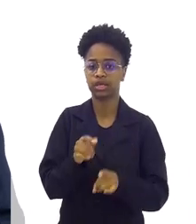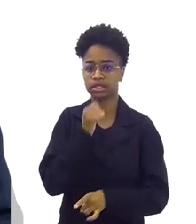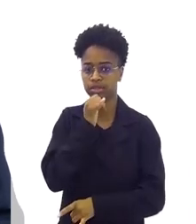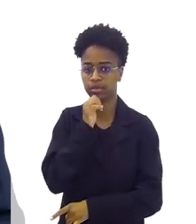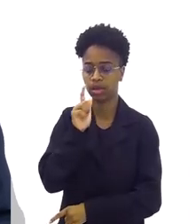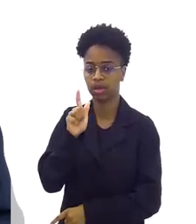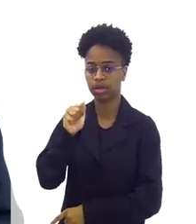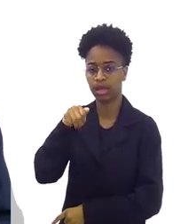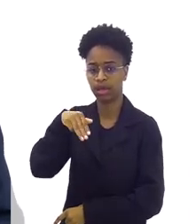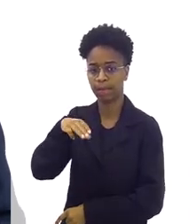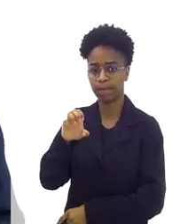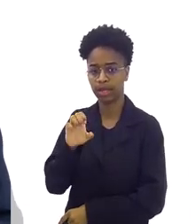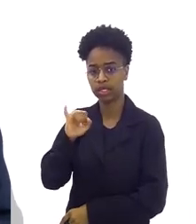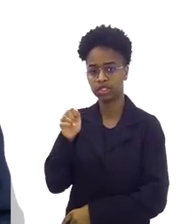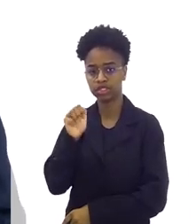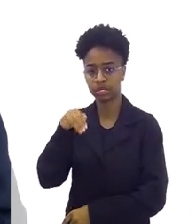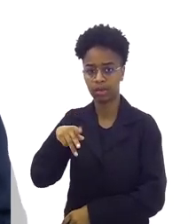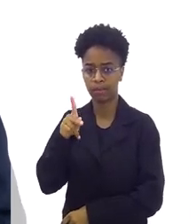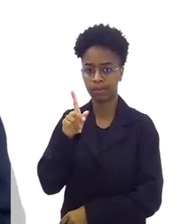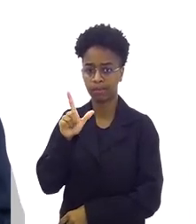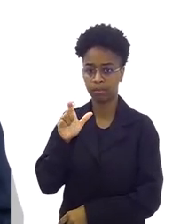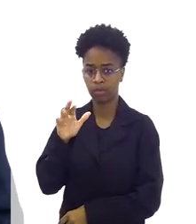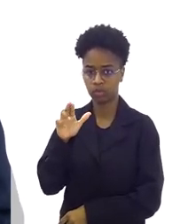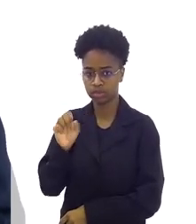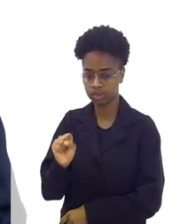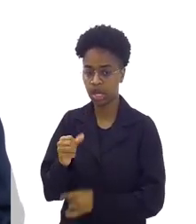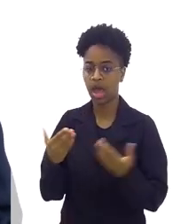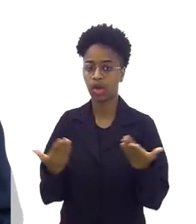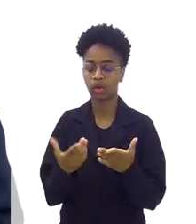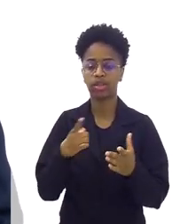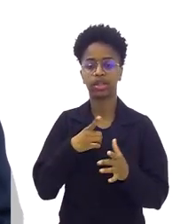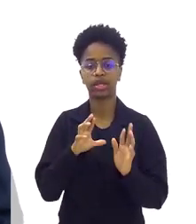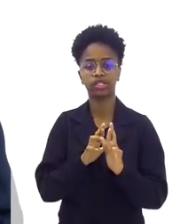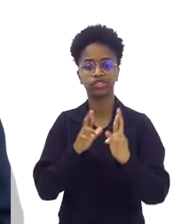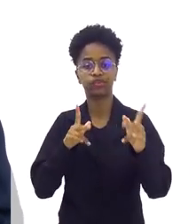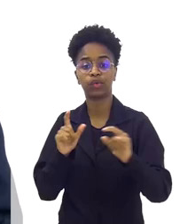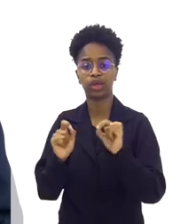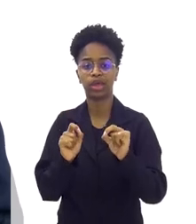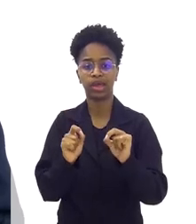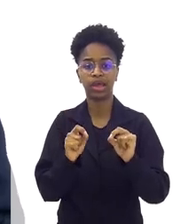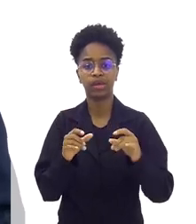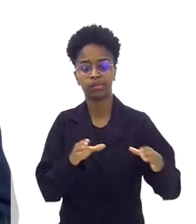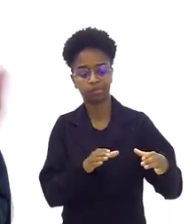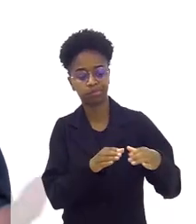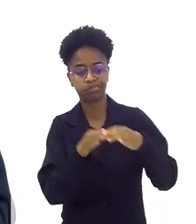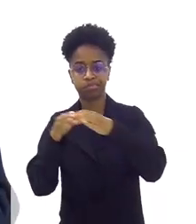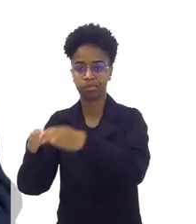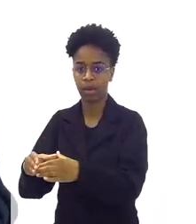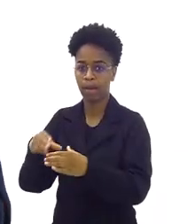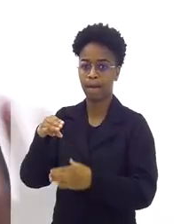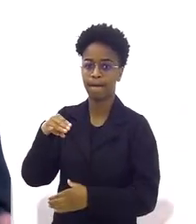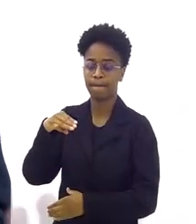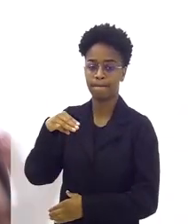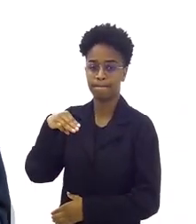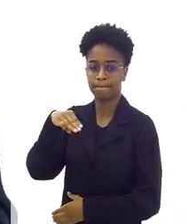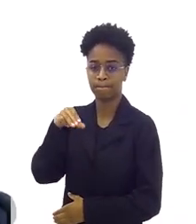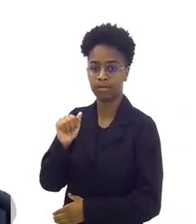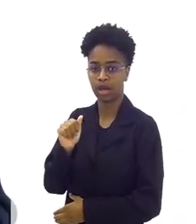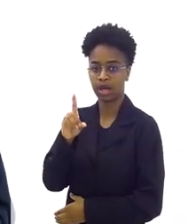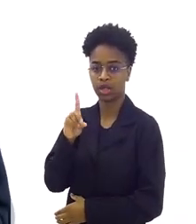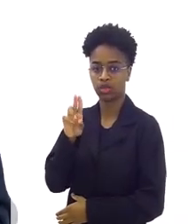Jam Plus, por exemplo, que esse ano fez algo diferente, levou uma das etapas para Madureira, então saiu do